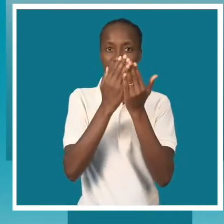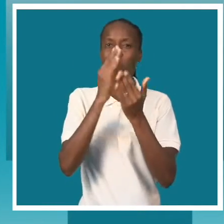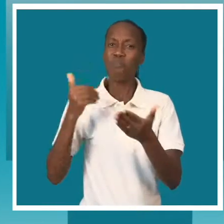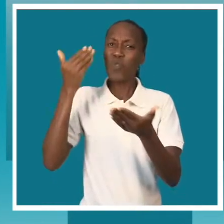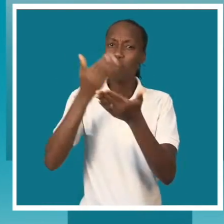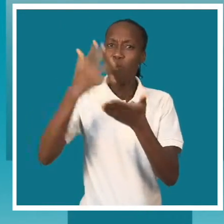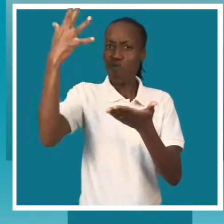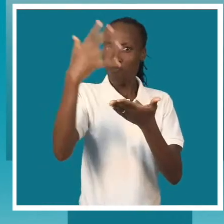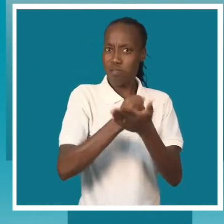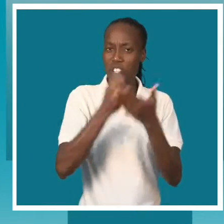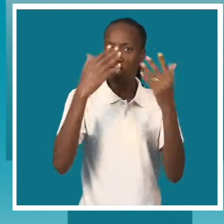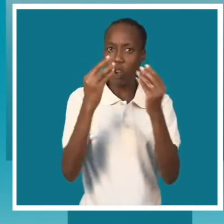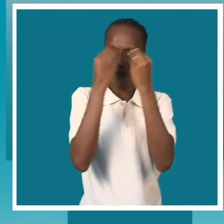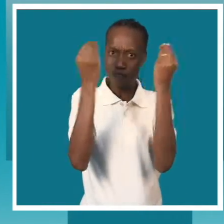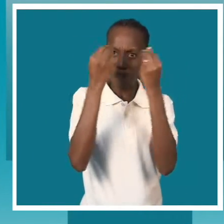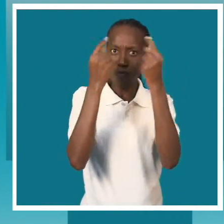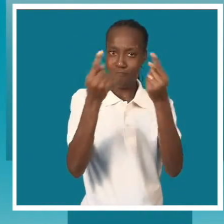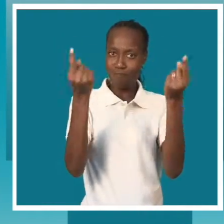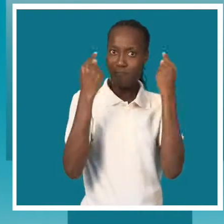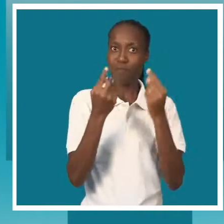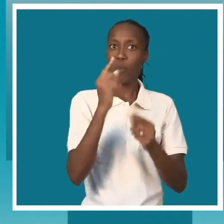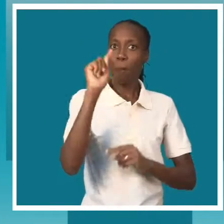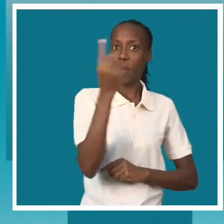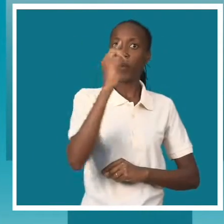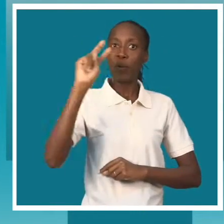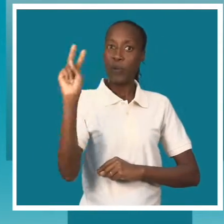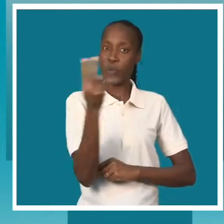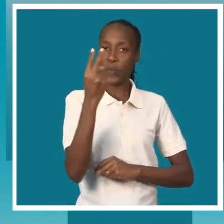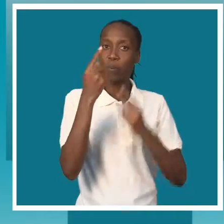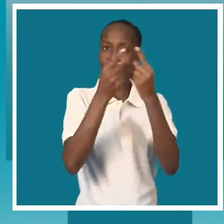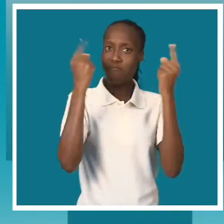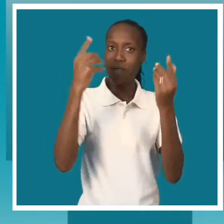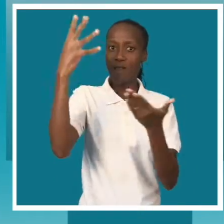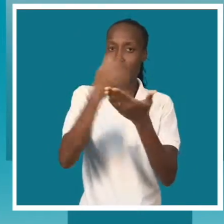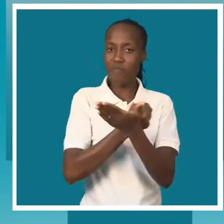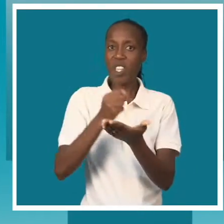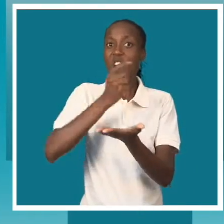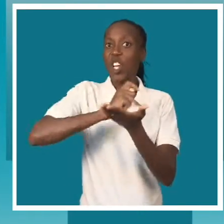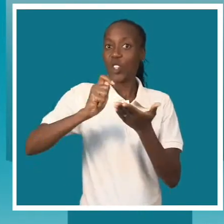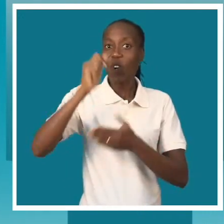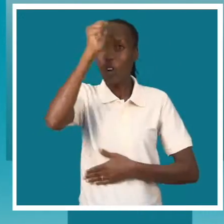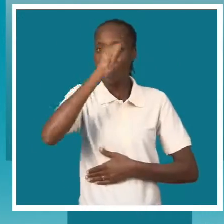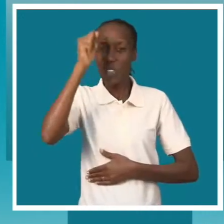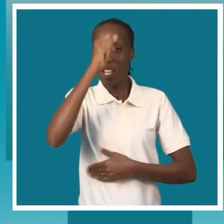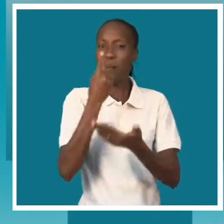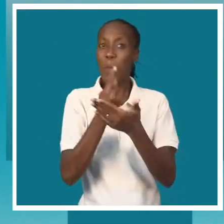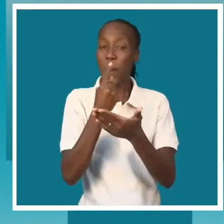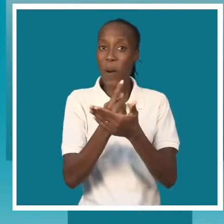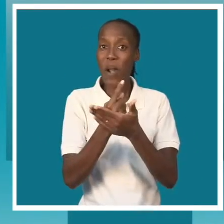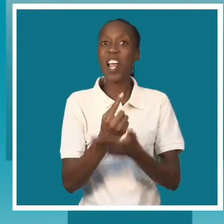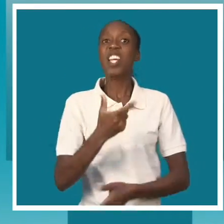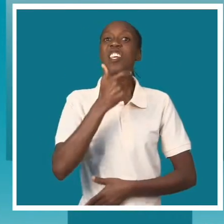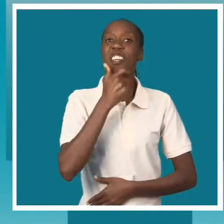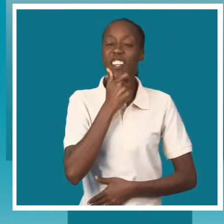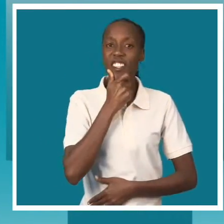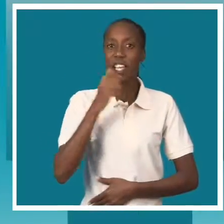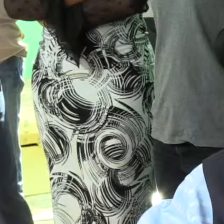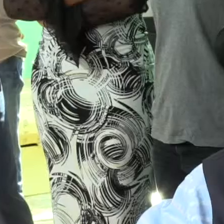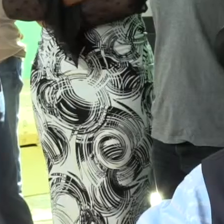consegui ter duas formações universitárias sendo que o último grau foi atribuído o nome da cidade muito importante que a universidade de oxford